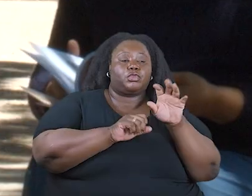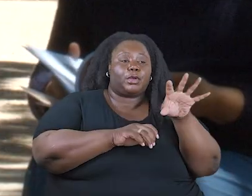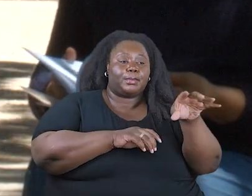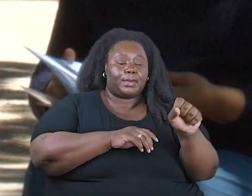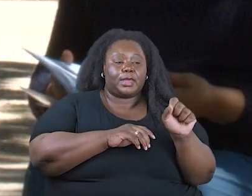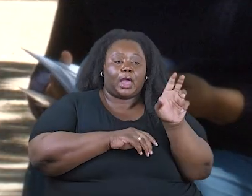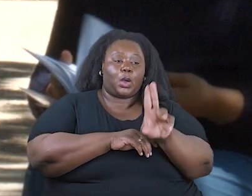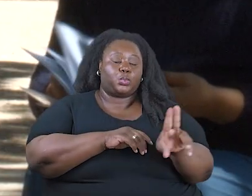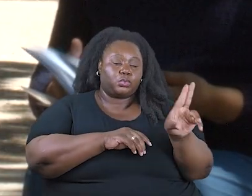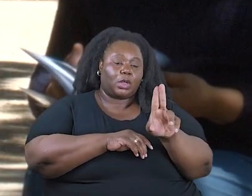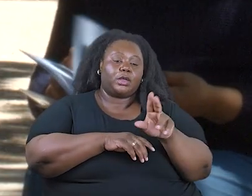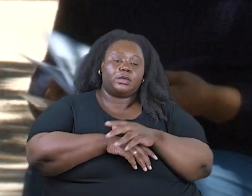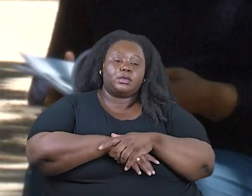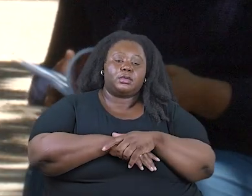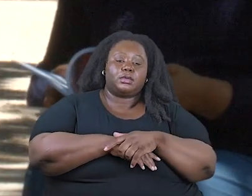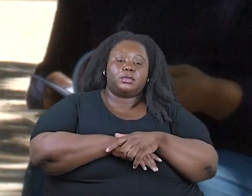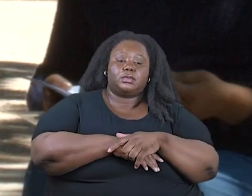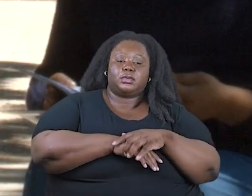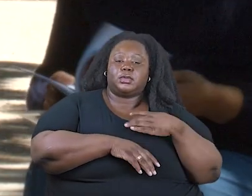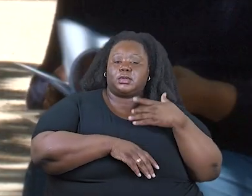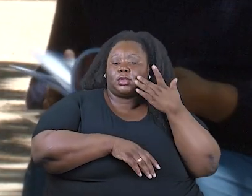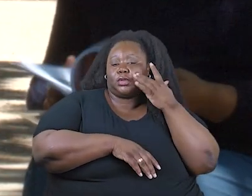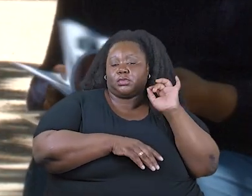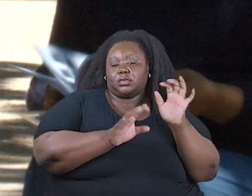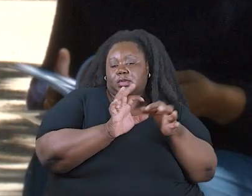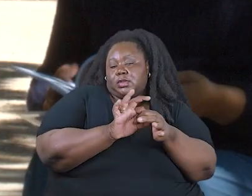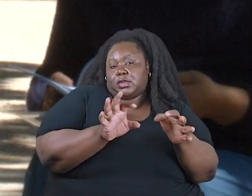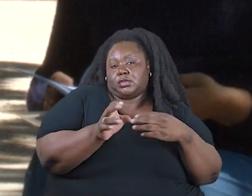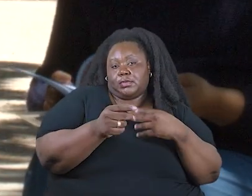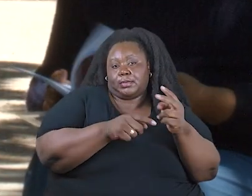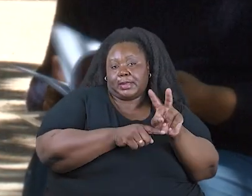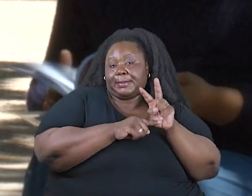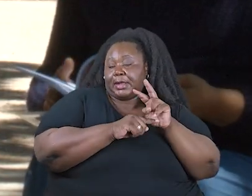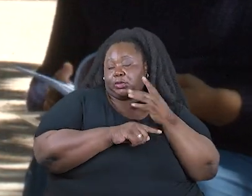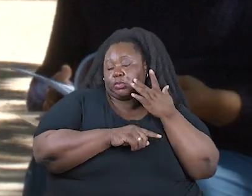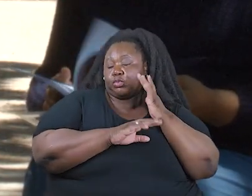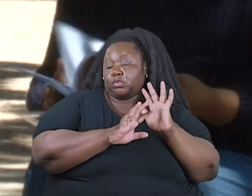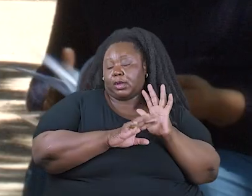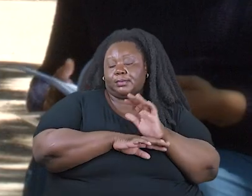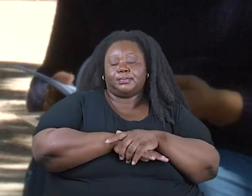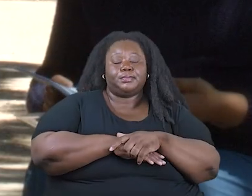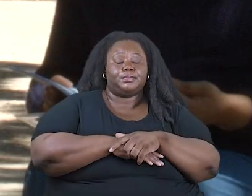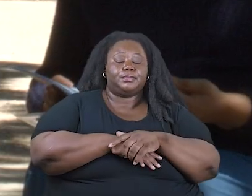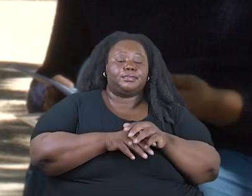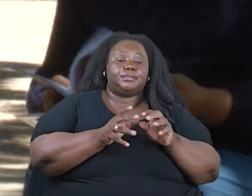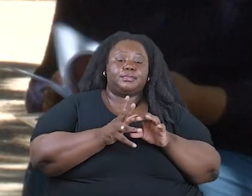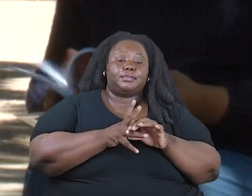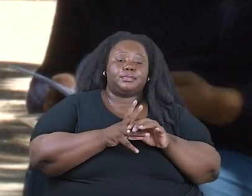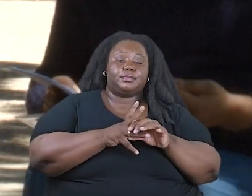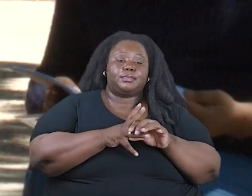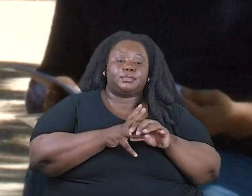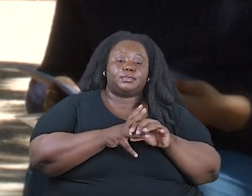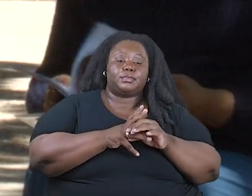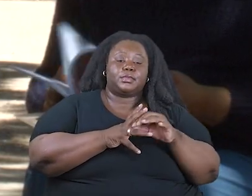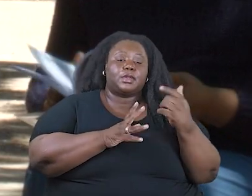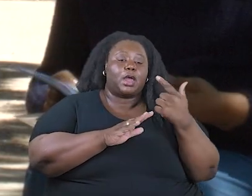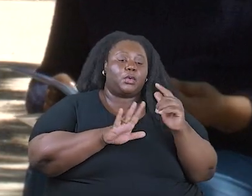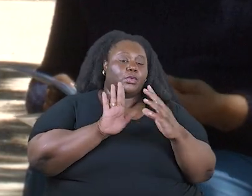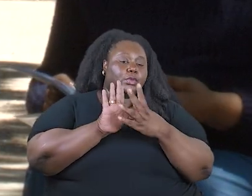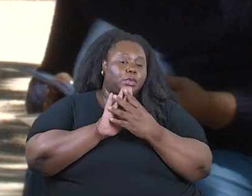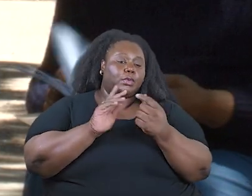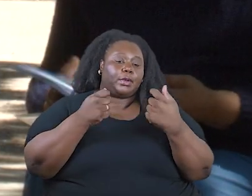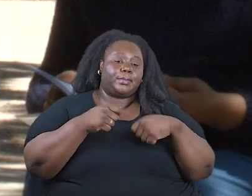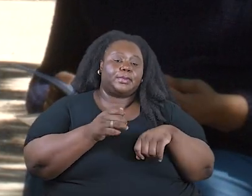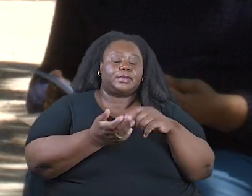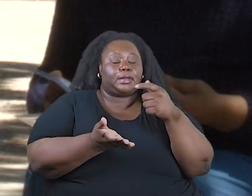manusear à vontade. Eu não sei nem se ele não estava disponível para empréstimo na época. E aí a outra cópia tem